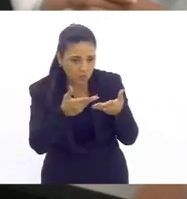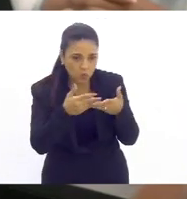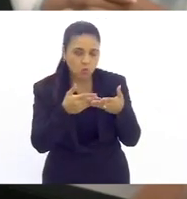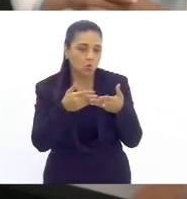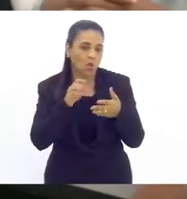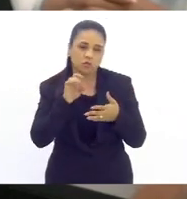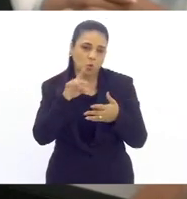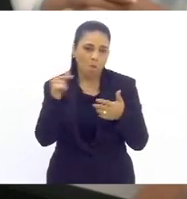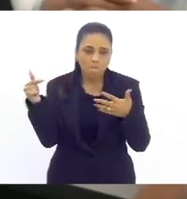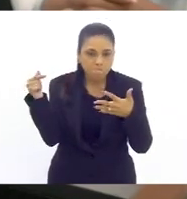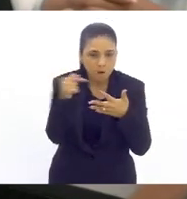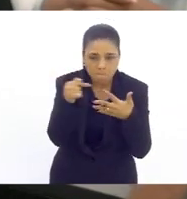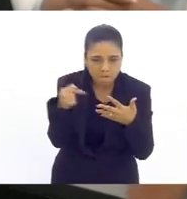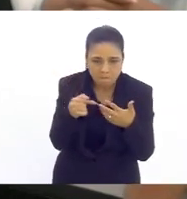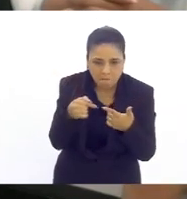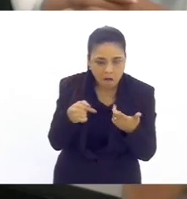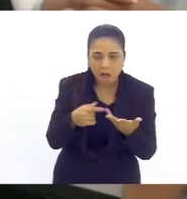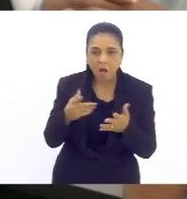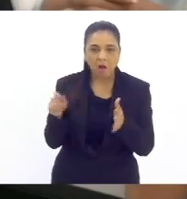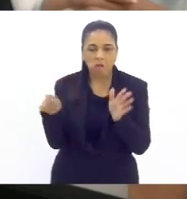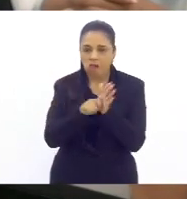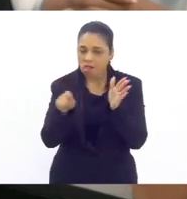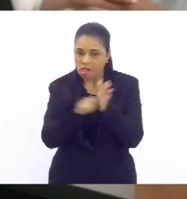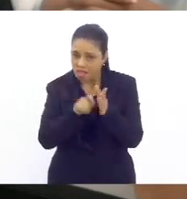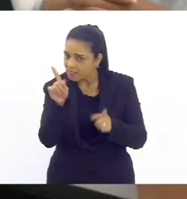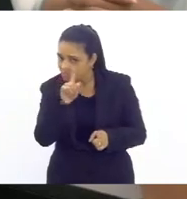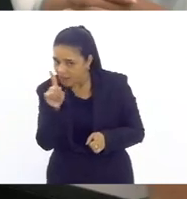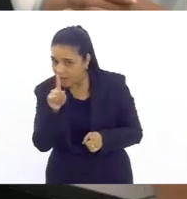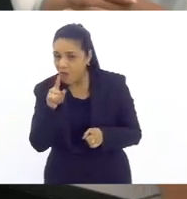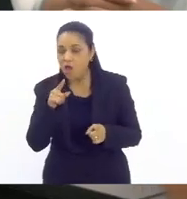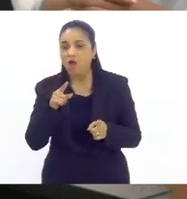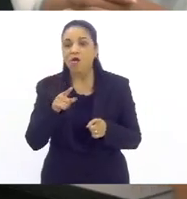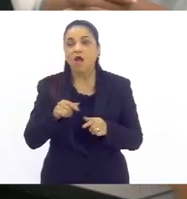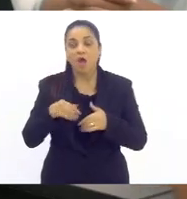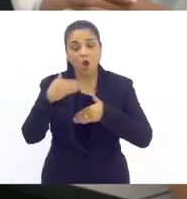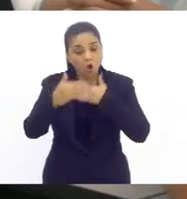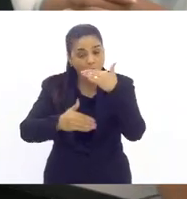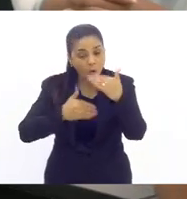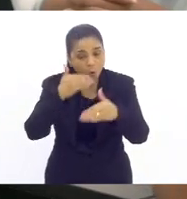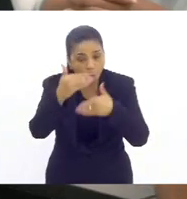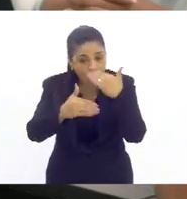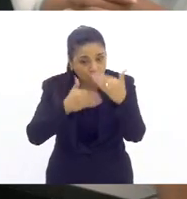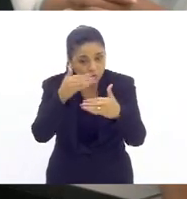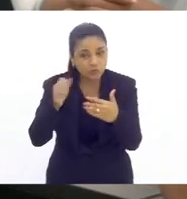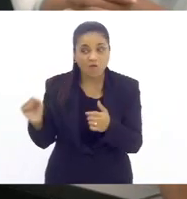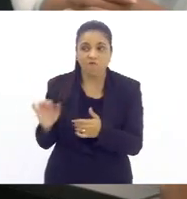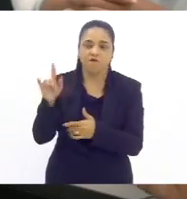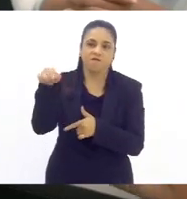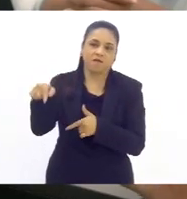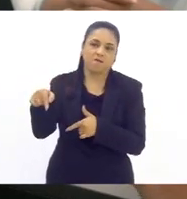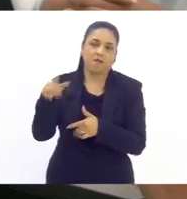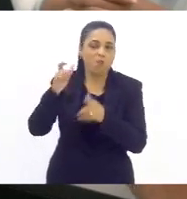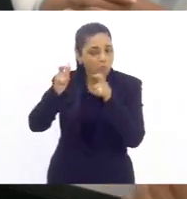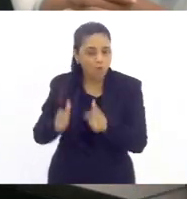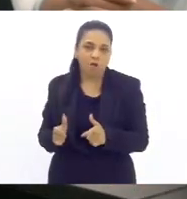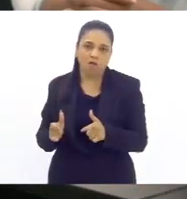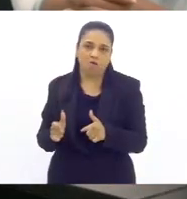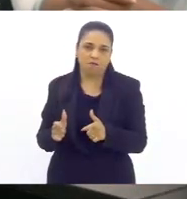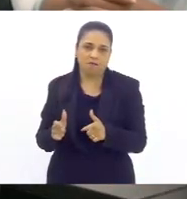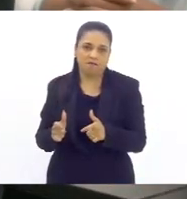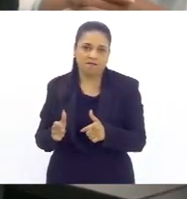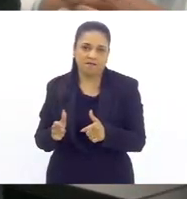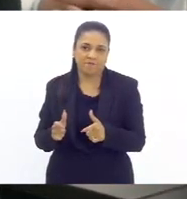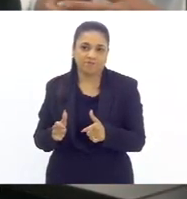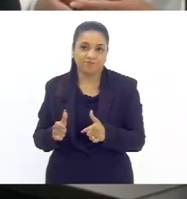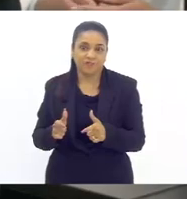só para buscar o povo baseado de vocês não a favela é lugar de construção e tá faltando isso esse